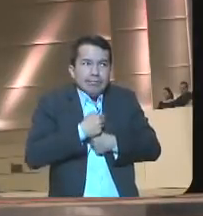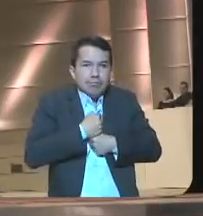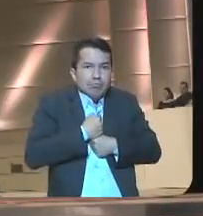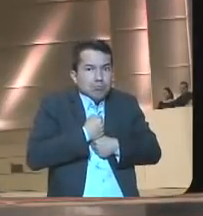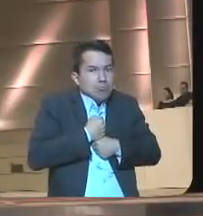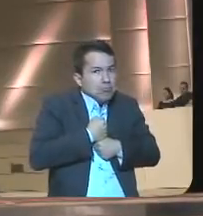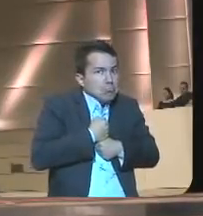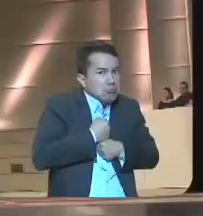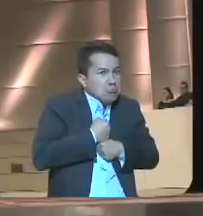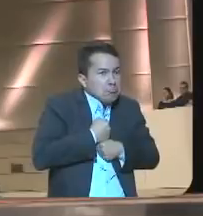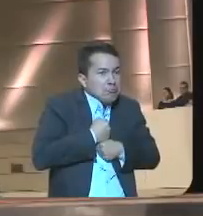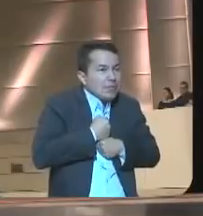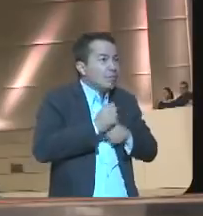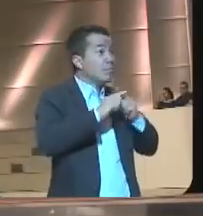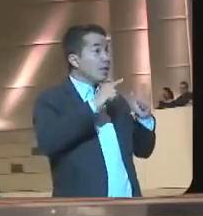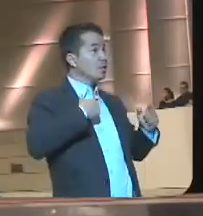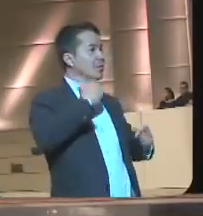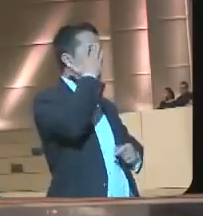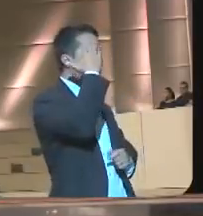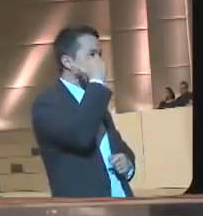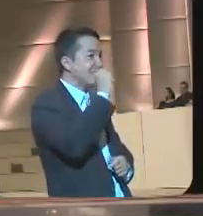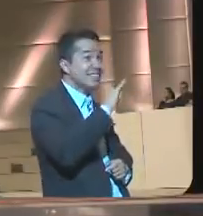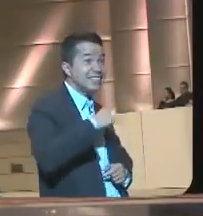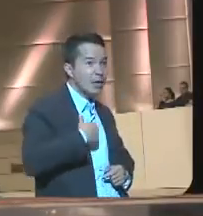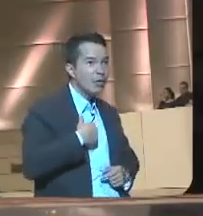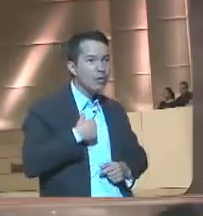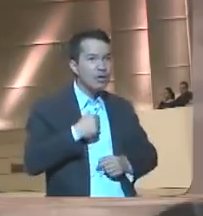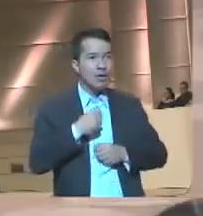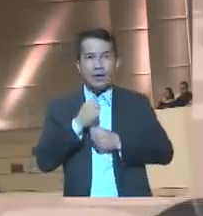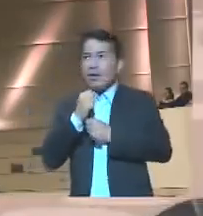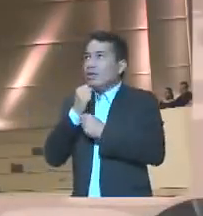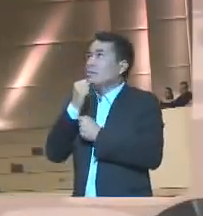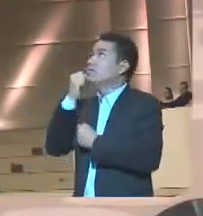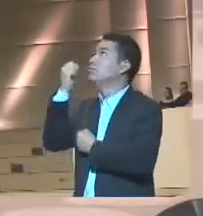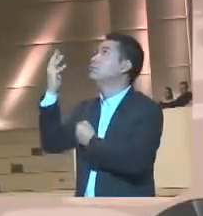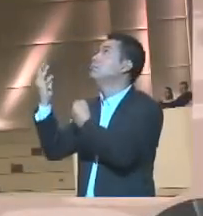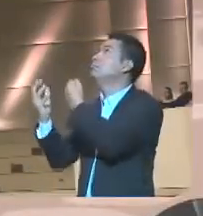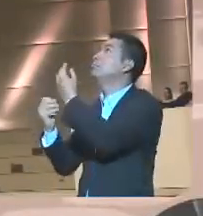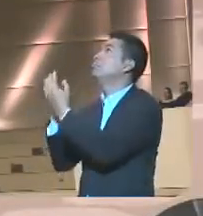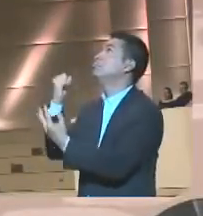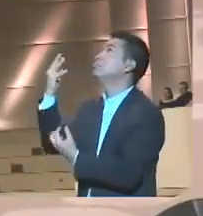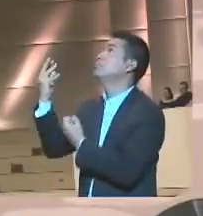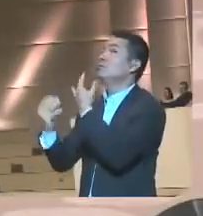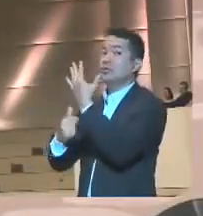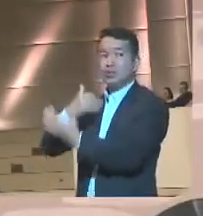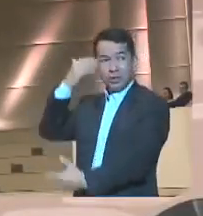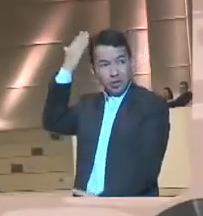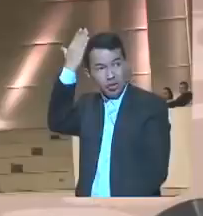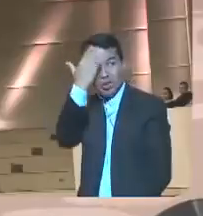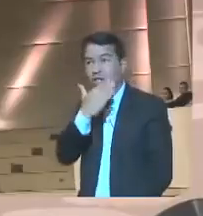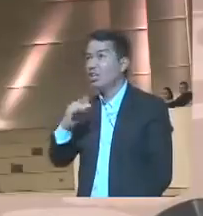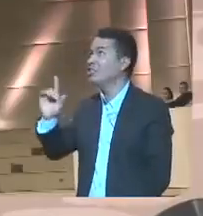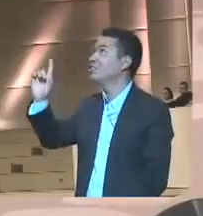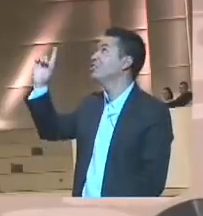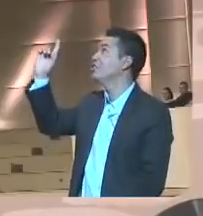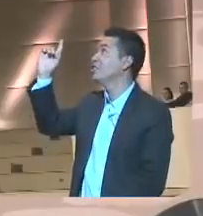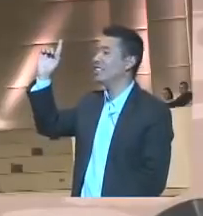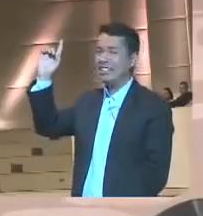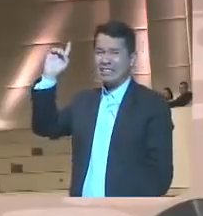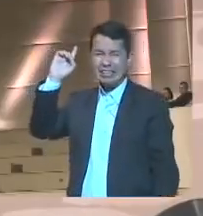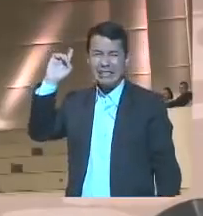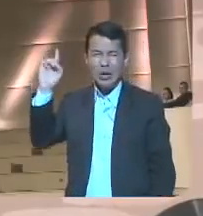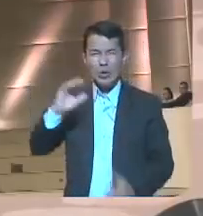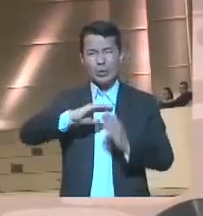e eu começo a abrir a minha alma diante dele esse é o lugar mais seguro que existe esse deus